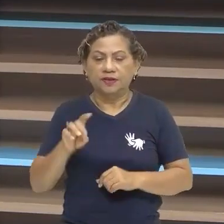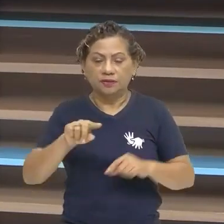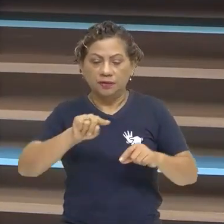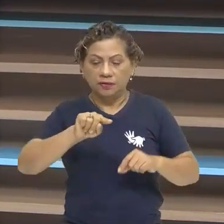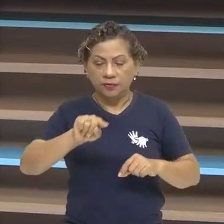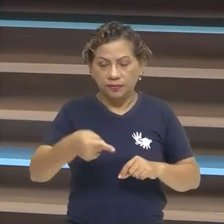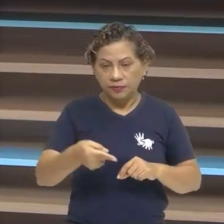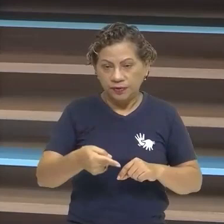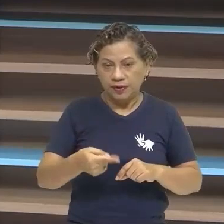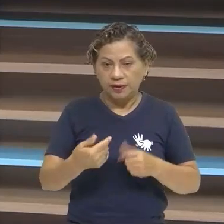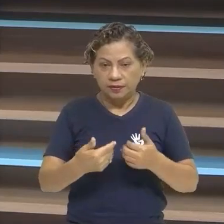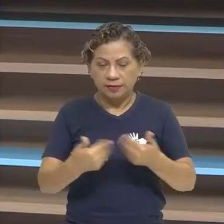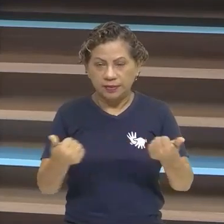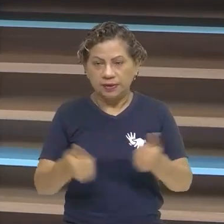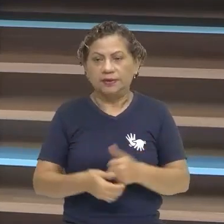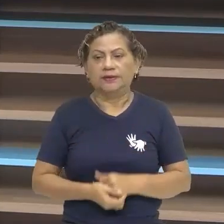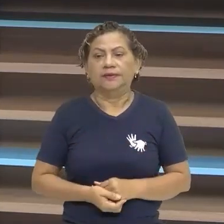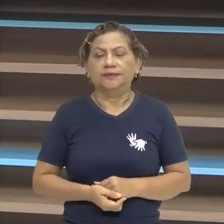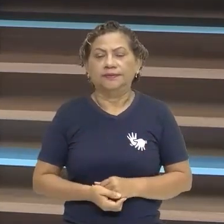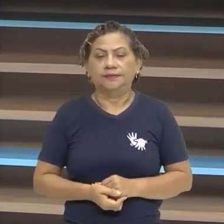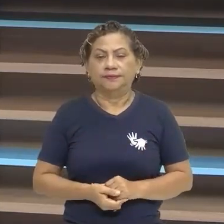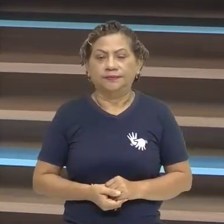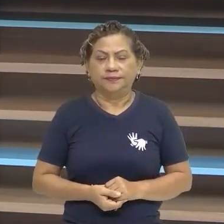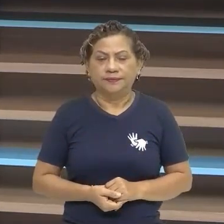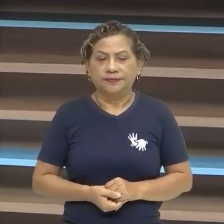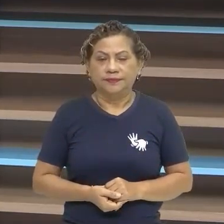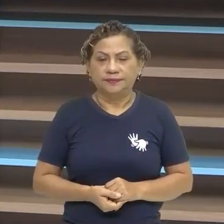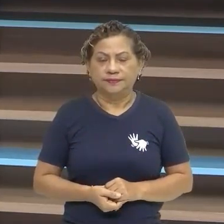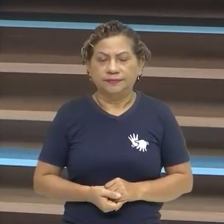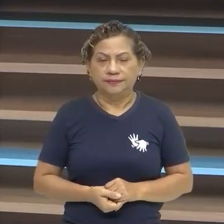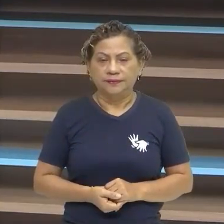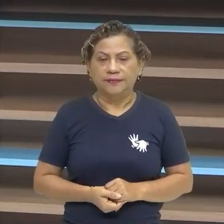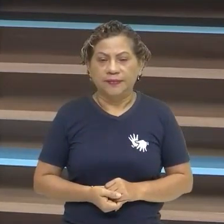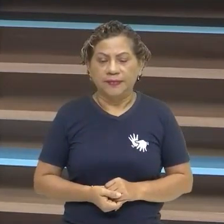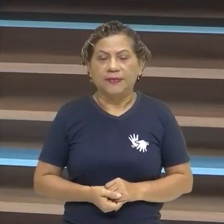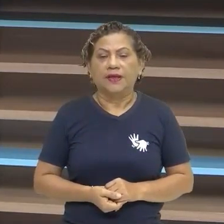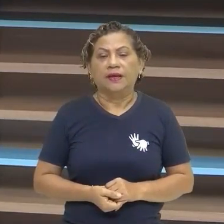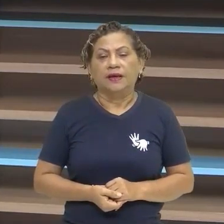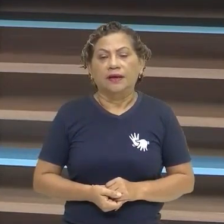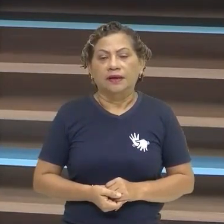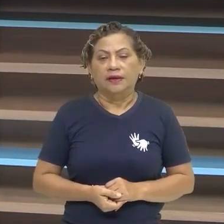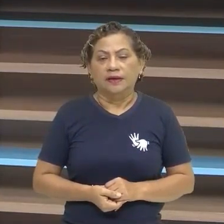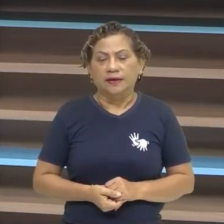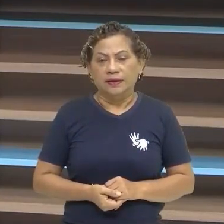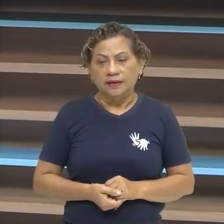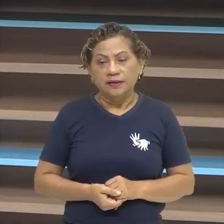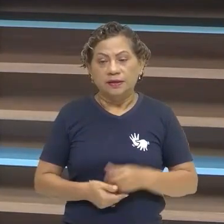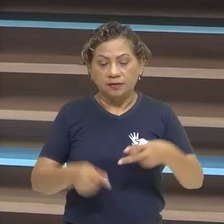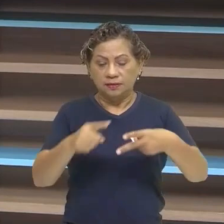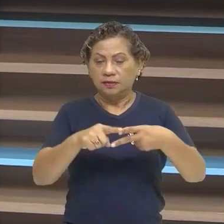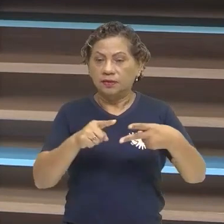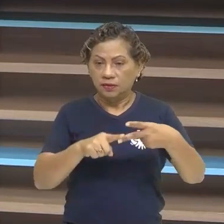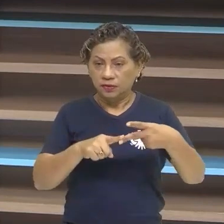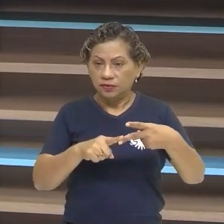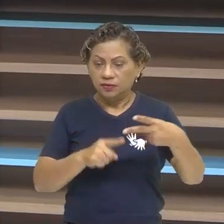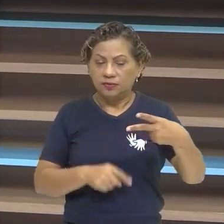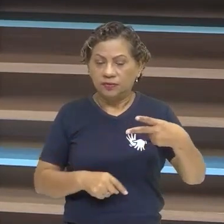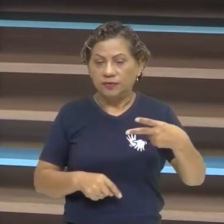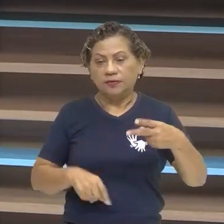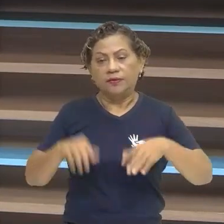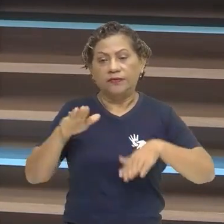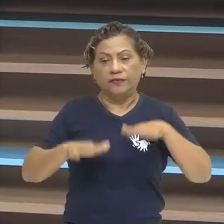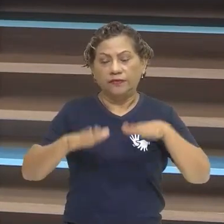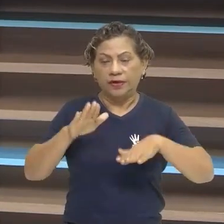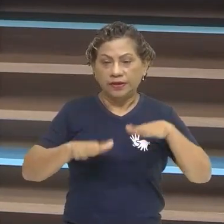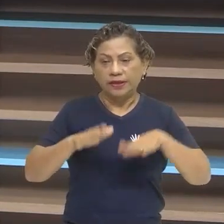orações coordenadas, elas são classificadas em sindéticas e assindéticas. Isso vai depender